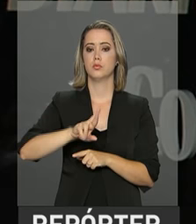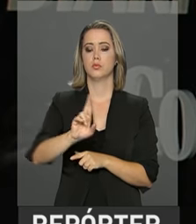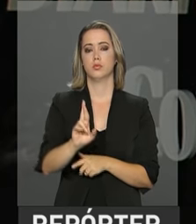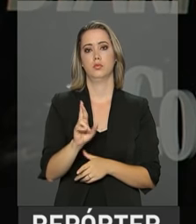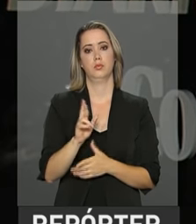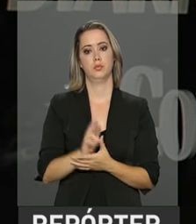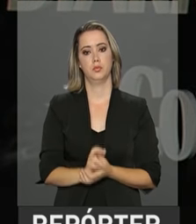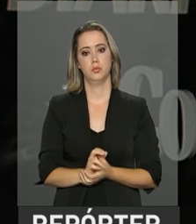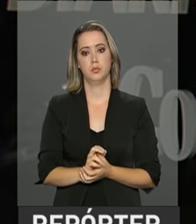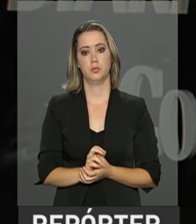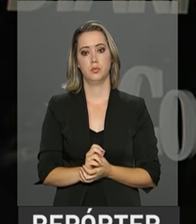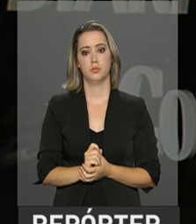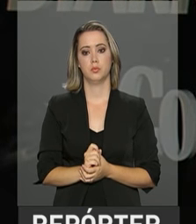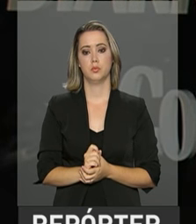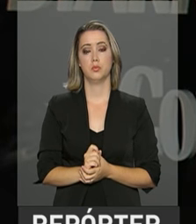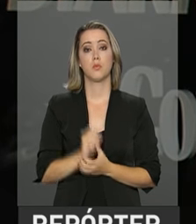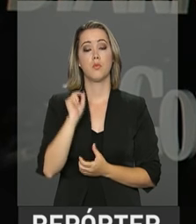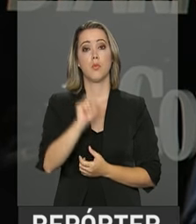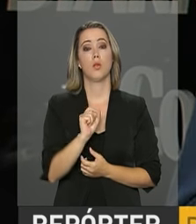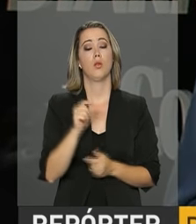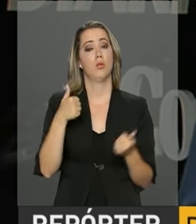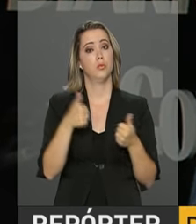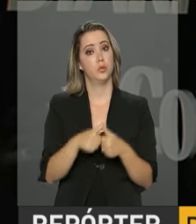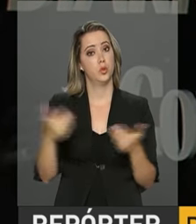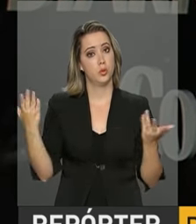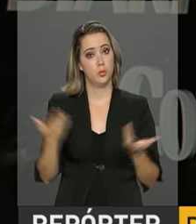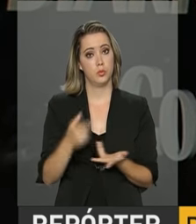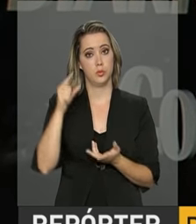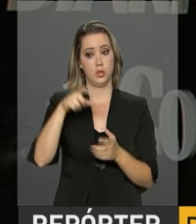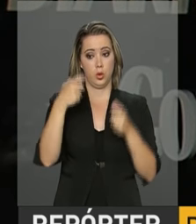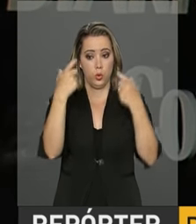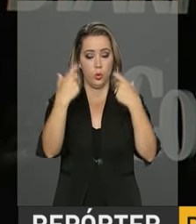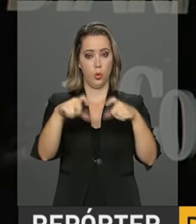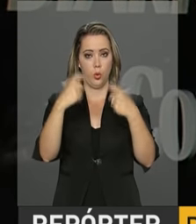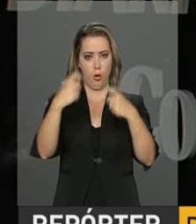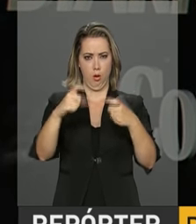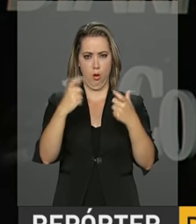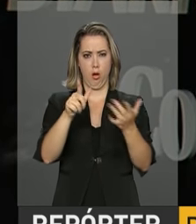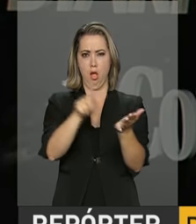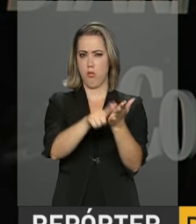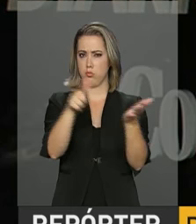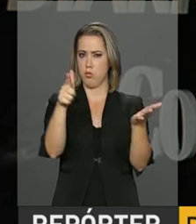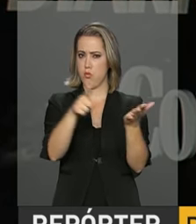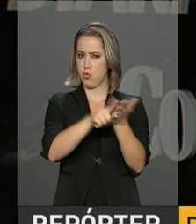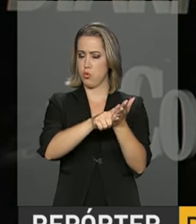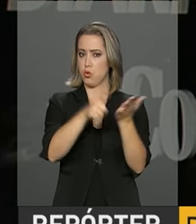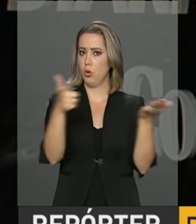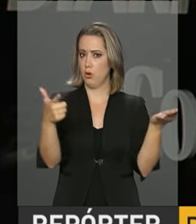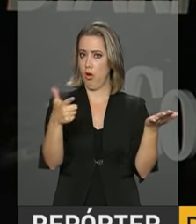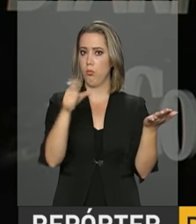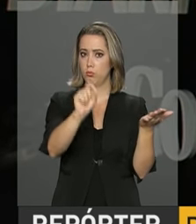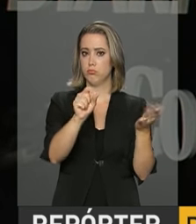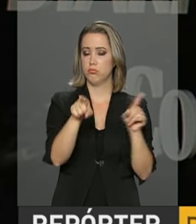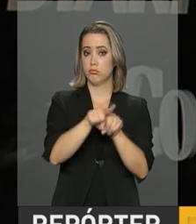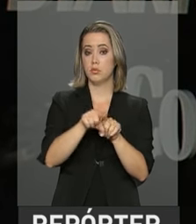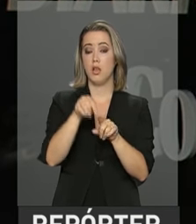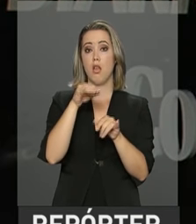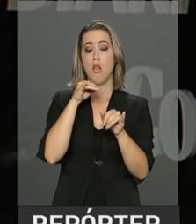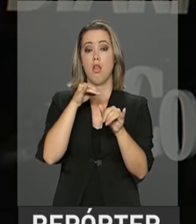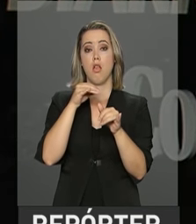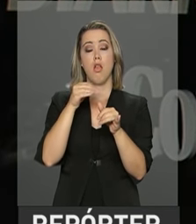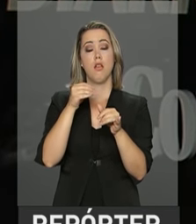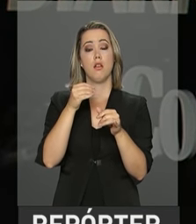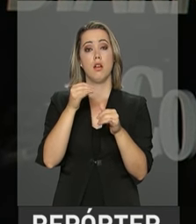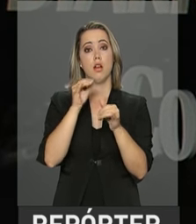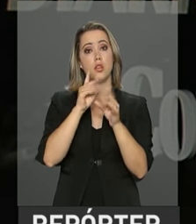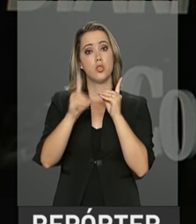TV NBR. Roberto, eu estou aqui na sede do jornal Correio Brasiliense em Brasília. As discussões, elas